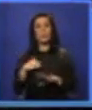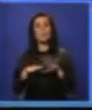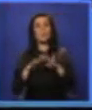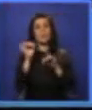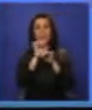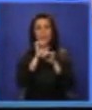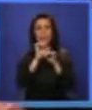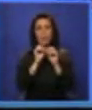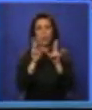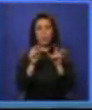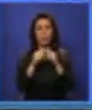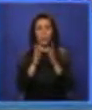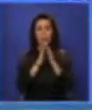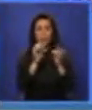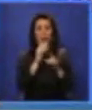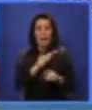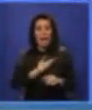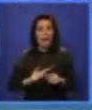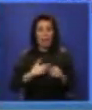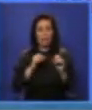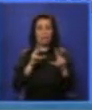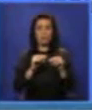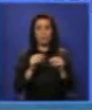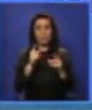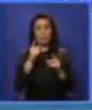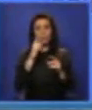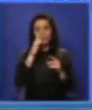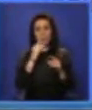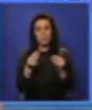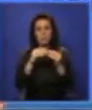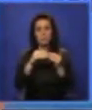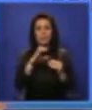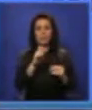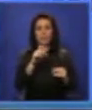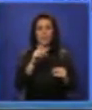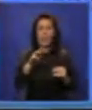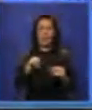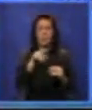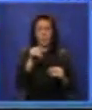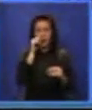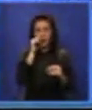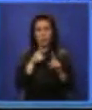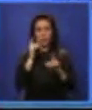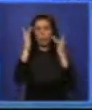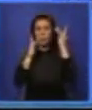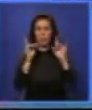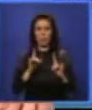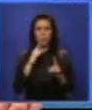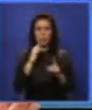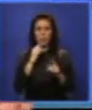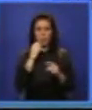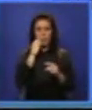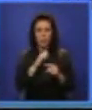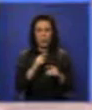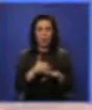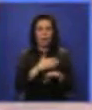foi limpar tudo o que eram estas restaurações antigas e aderir umas películas de cerâmica. No fundo, não uma filosofia muito invasiva,